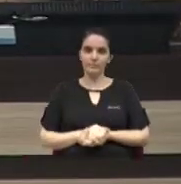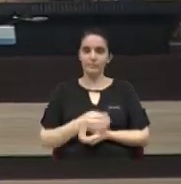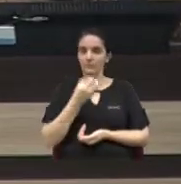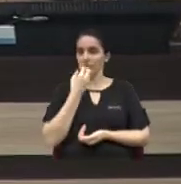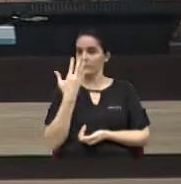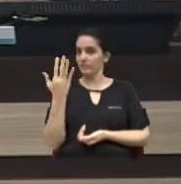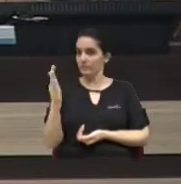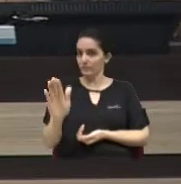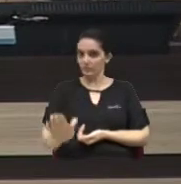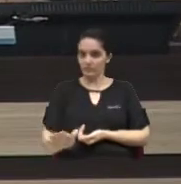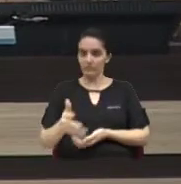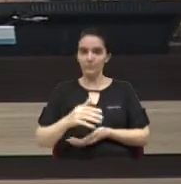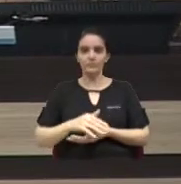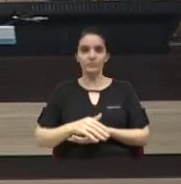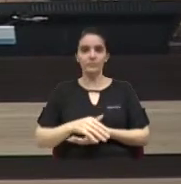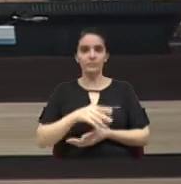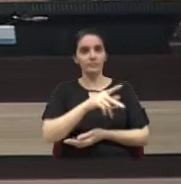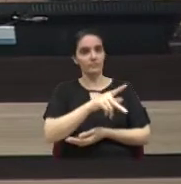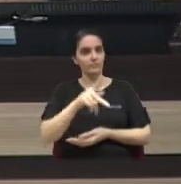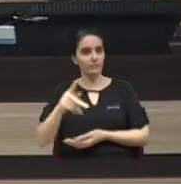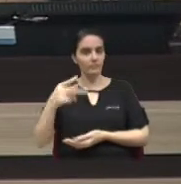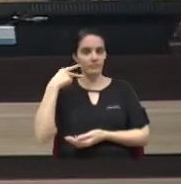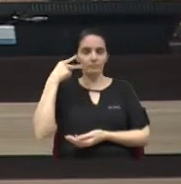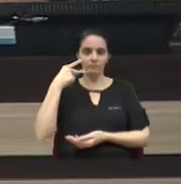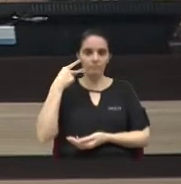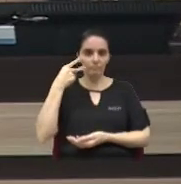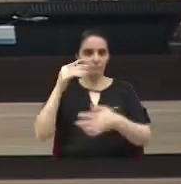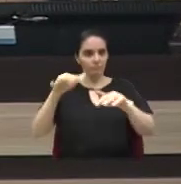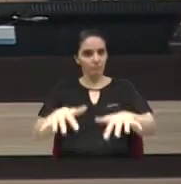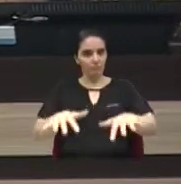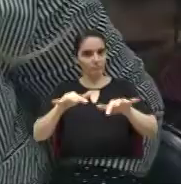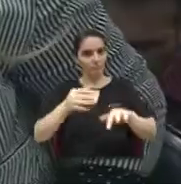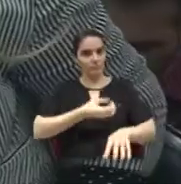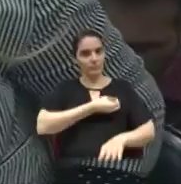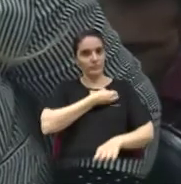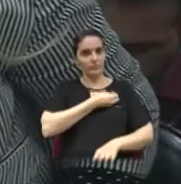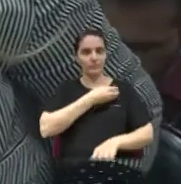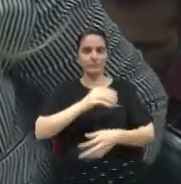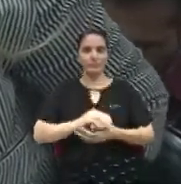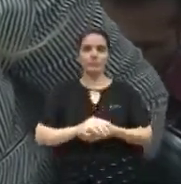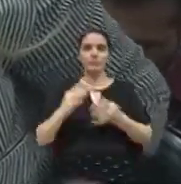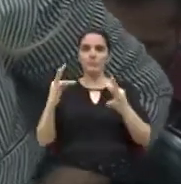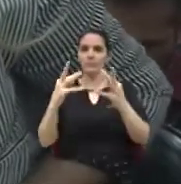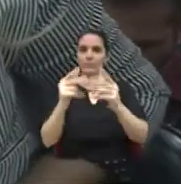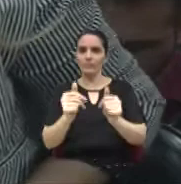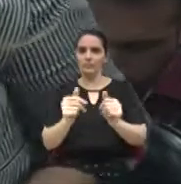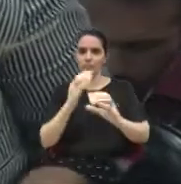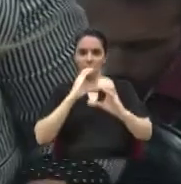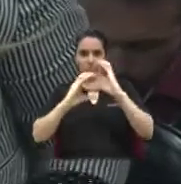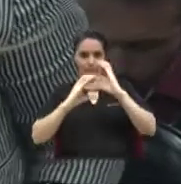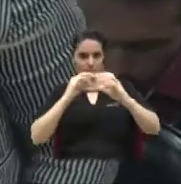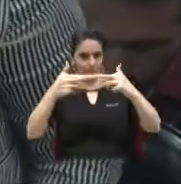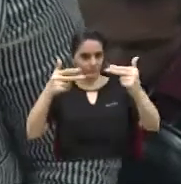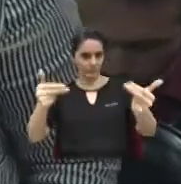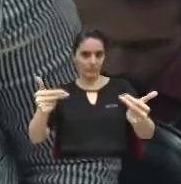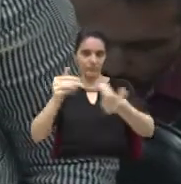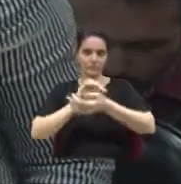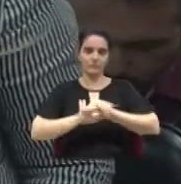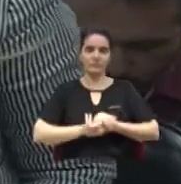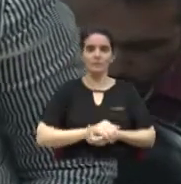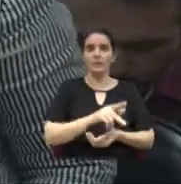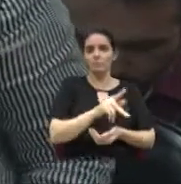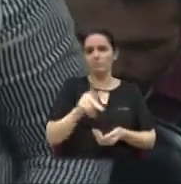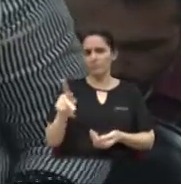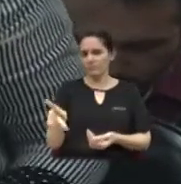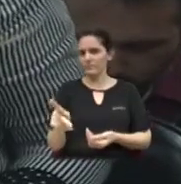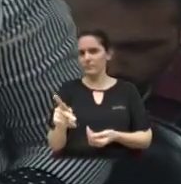senhor presidente, vereadoras, vereadores, público presente e todos os ouvintes. Senhor